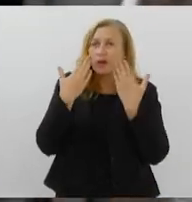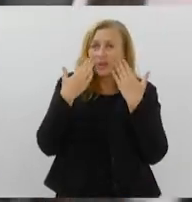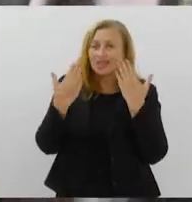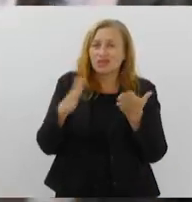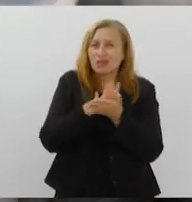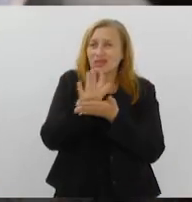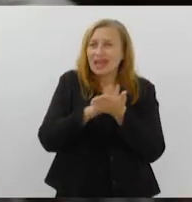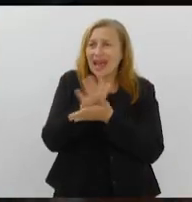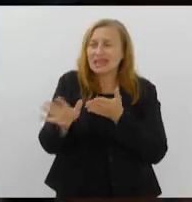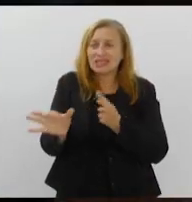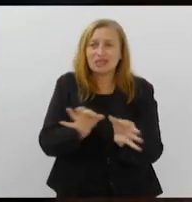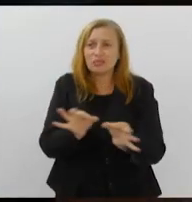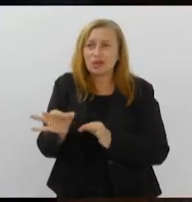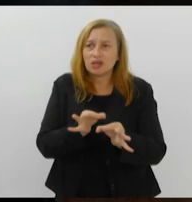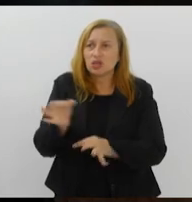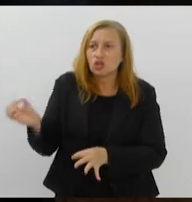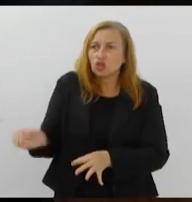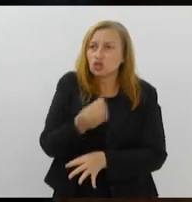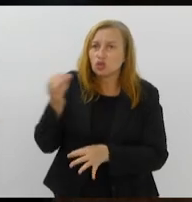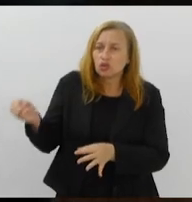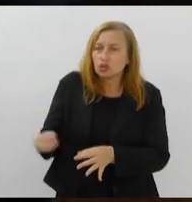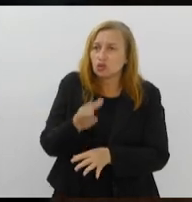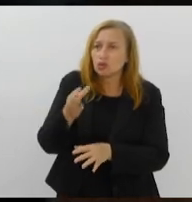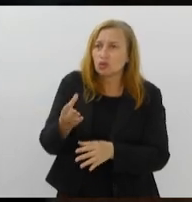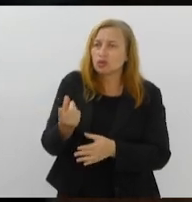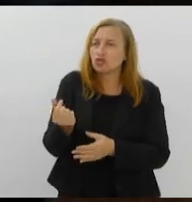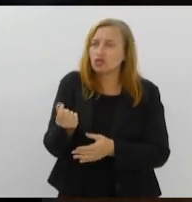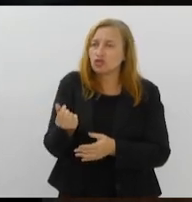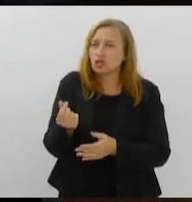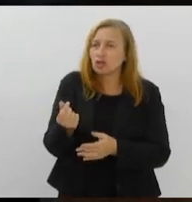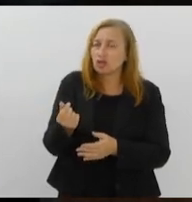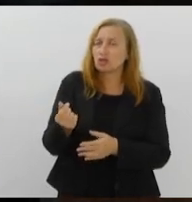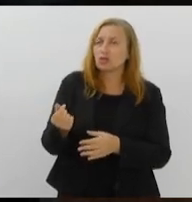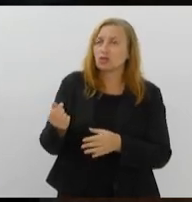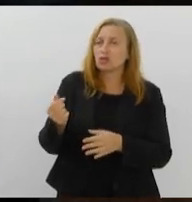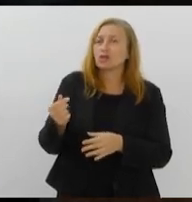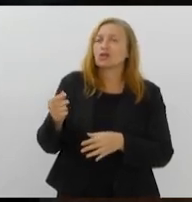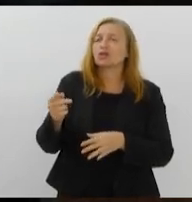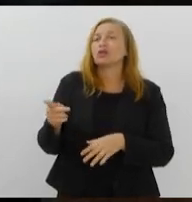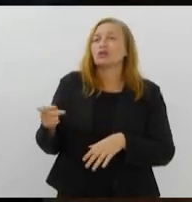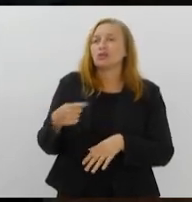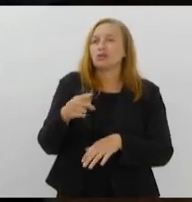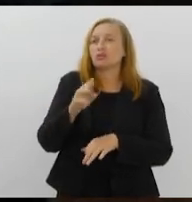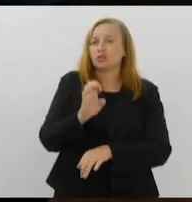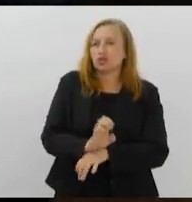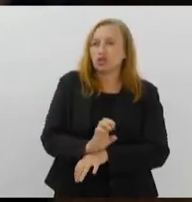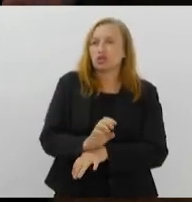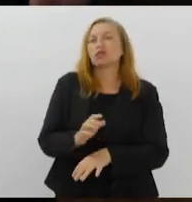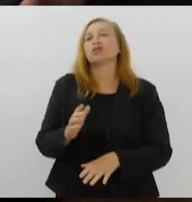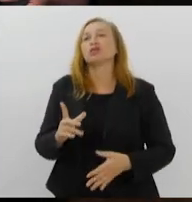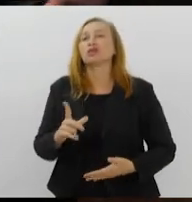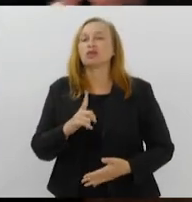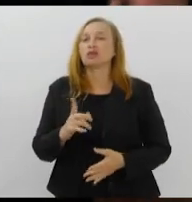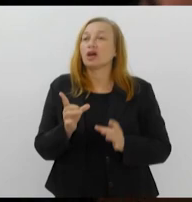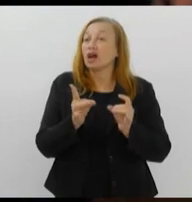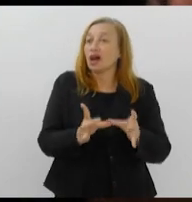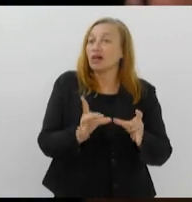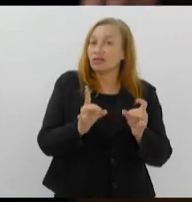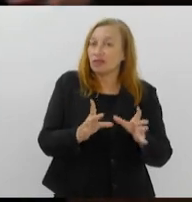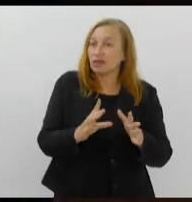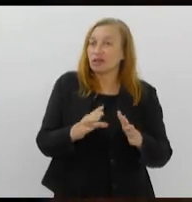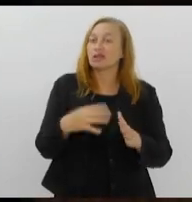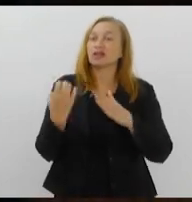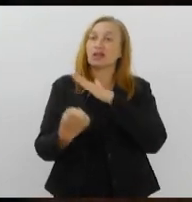que traga novas receitas para o Estado. A gente recentemente passou pela privatização da nossa